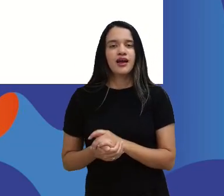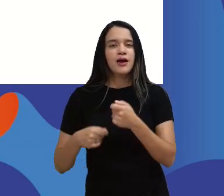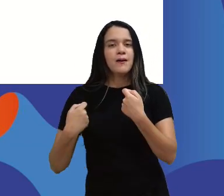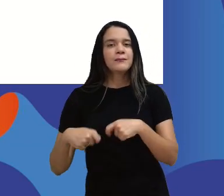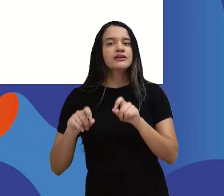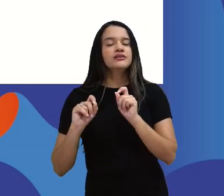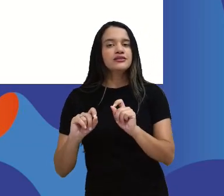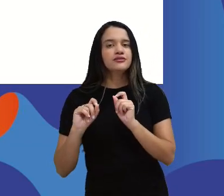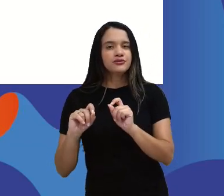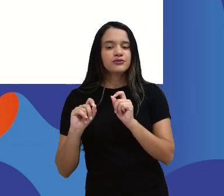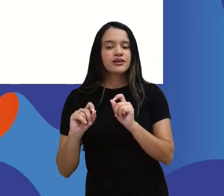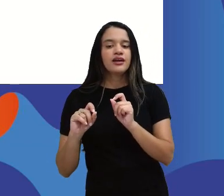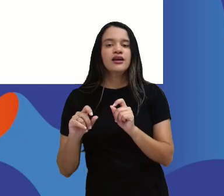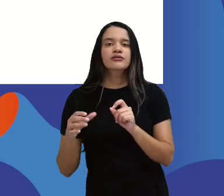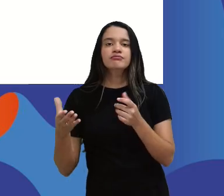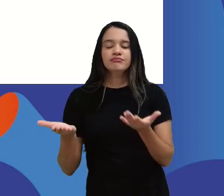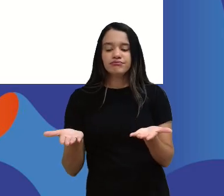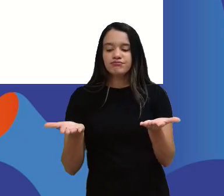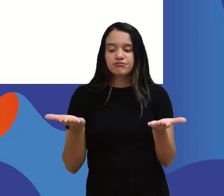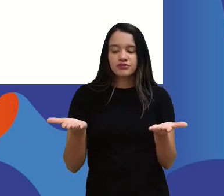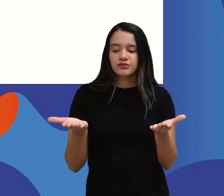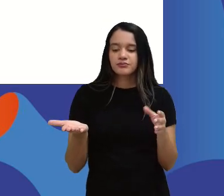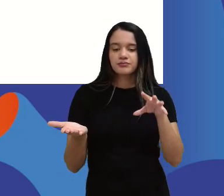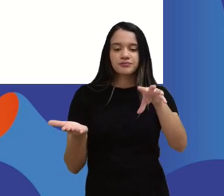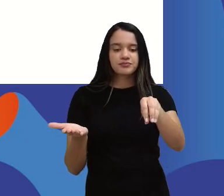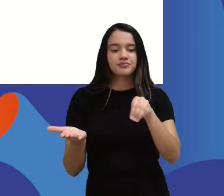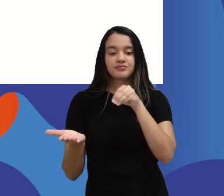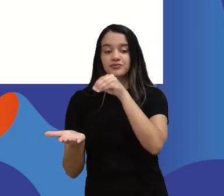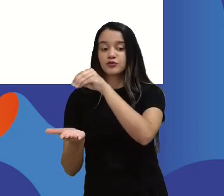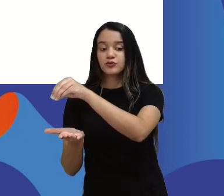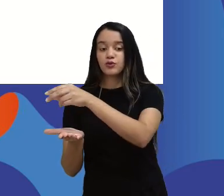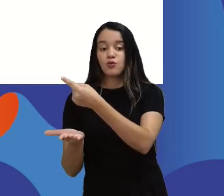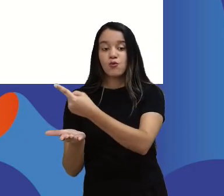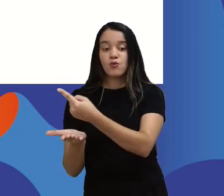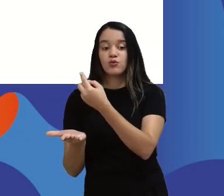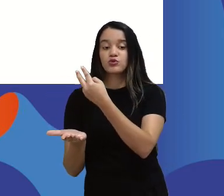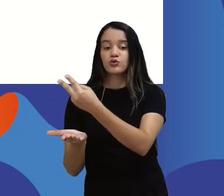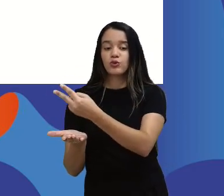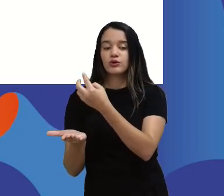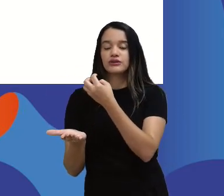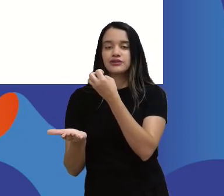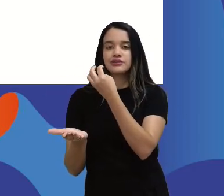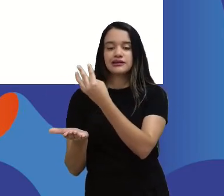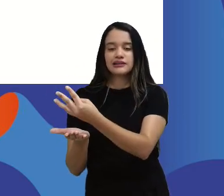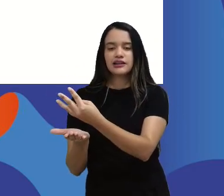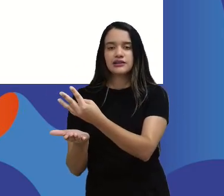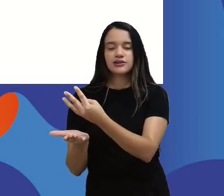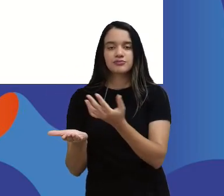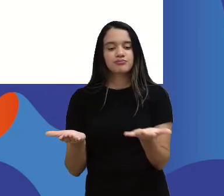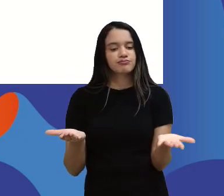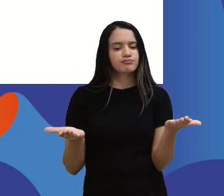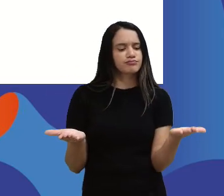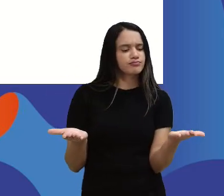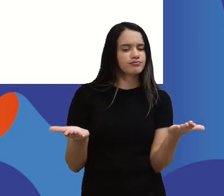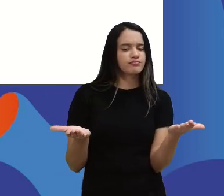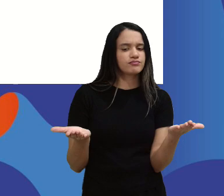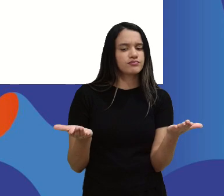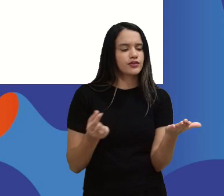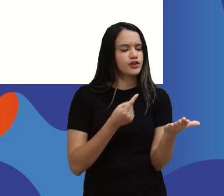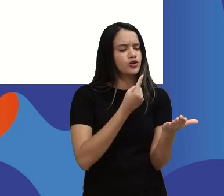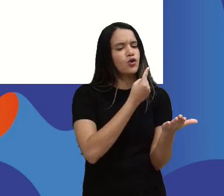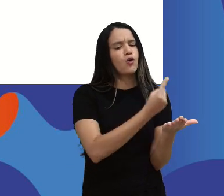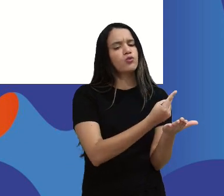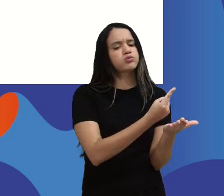colocando valores para ir completando, mas observa, do lado esquerdo coloquei 1, 2, 3, e do outro lado só coloquei